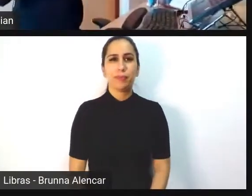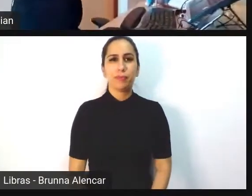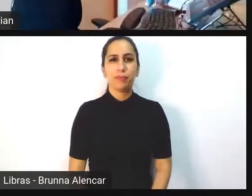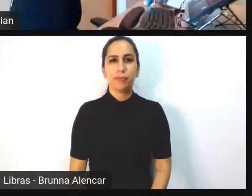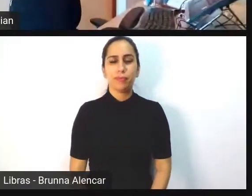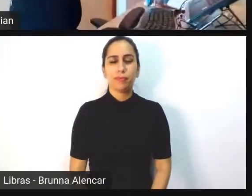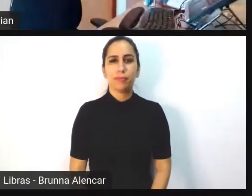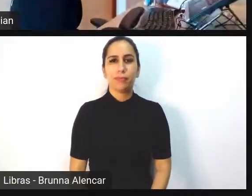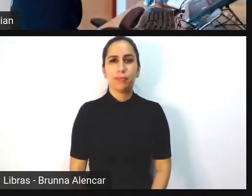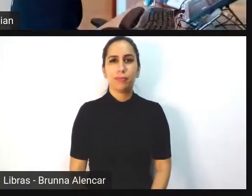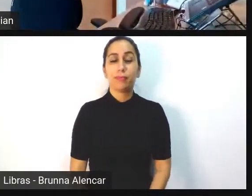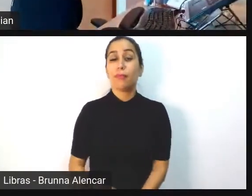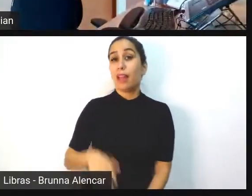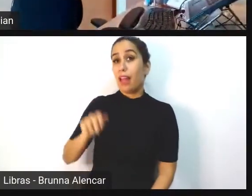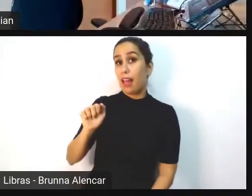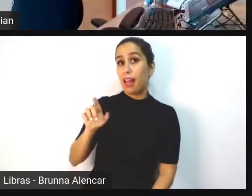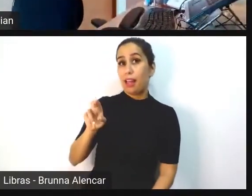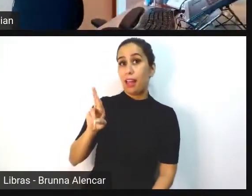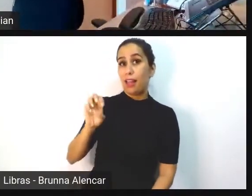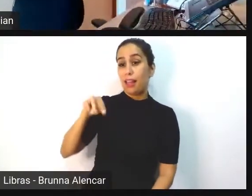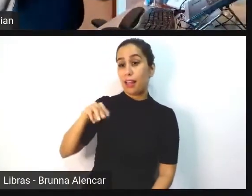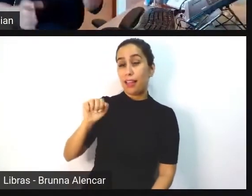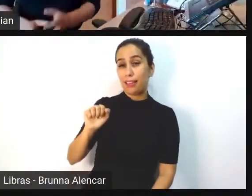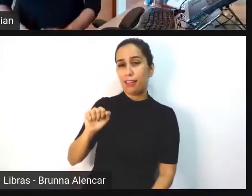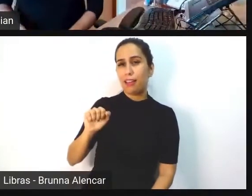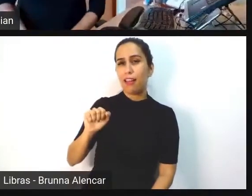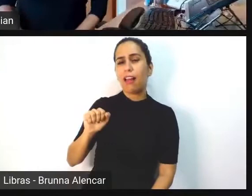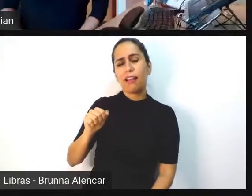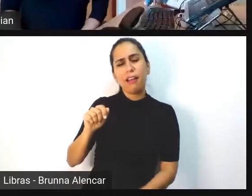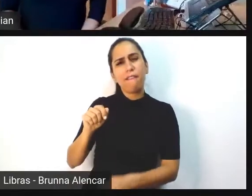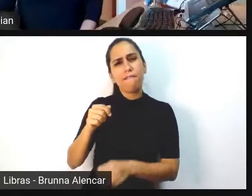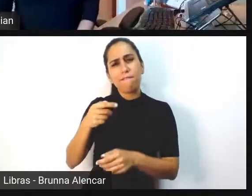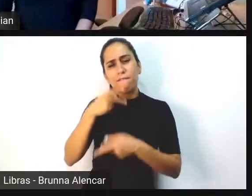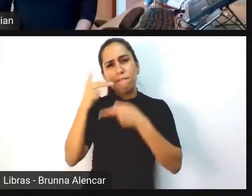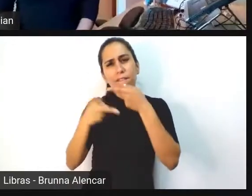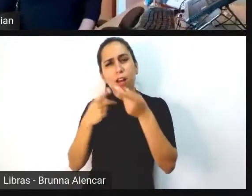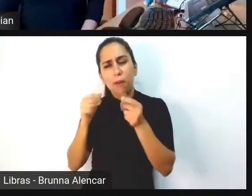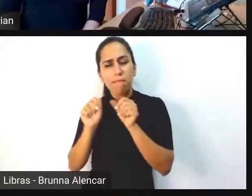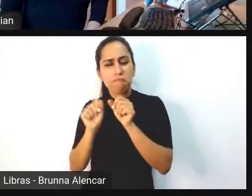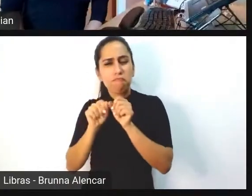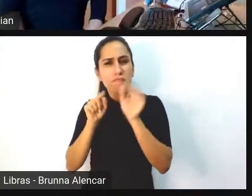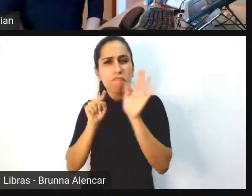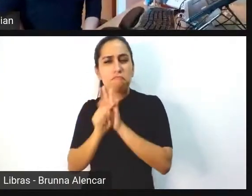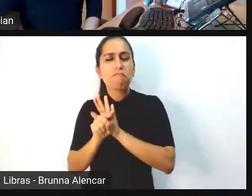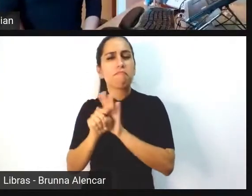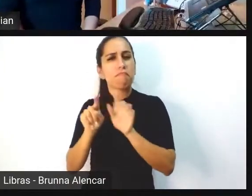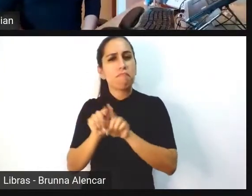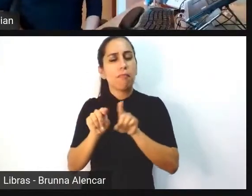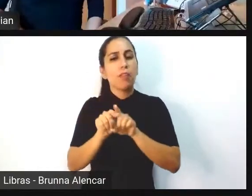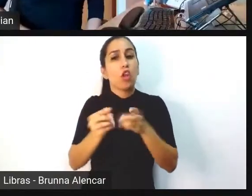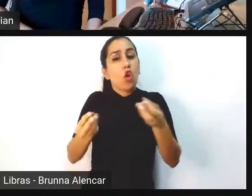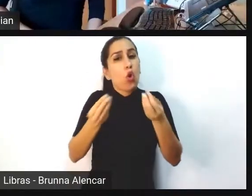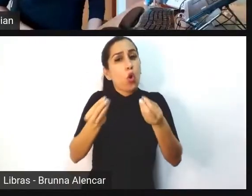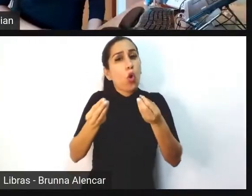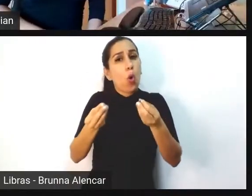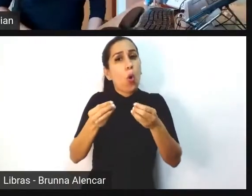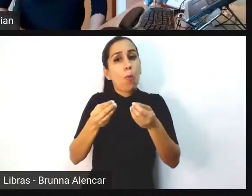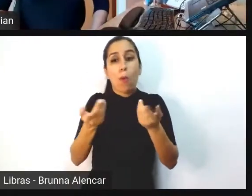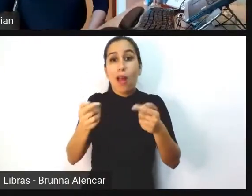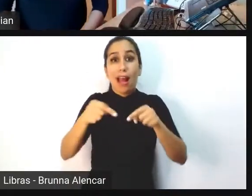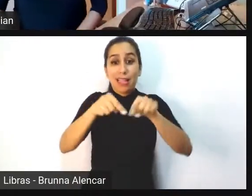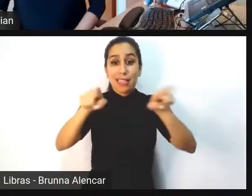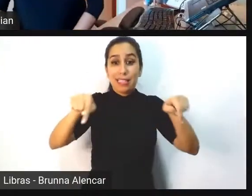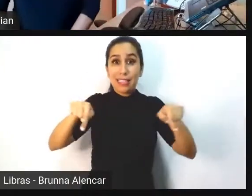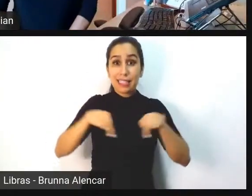E a Adriana Magalhães, ela faz o seguinte comentário e as perguntas. Como fazer a mesa da sala ficar ergonômica?